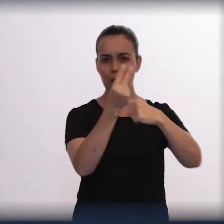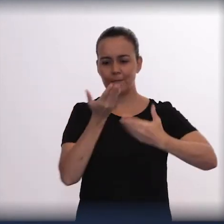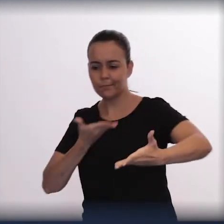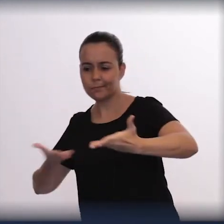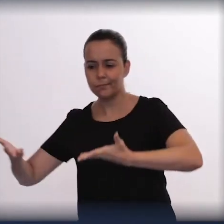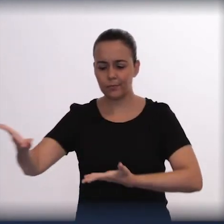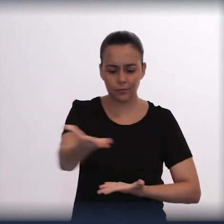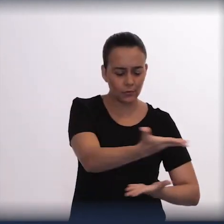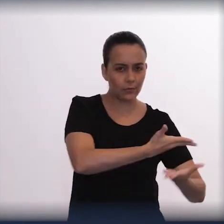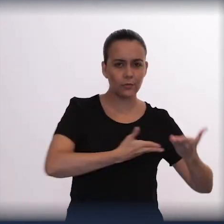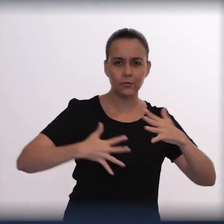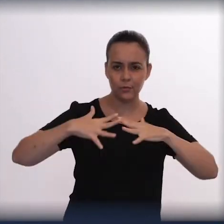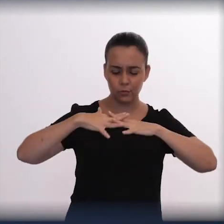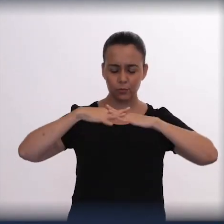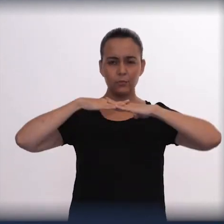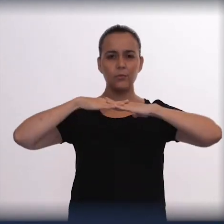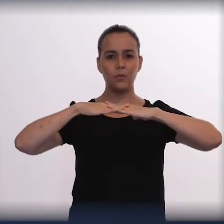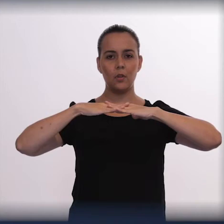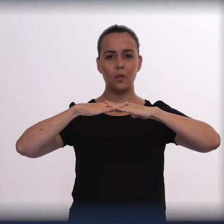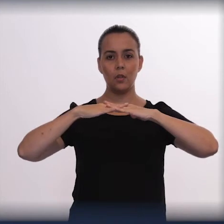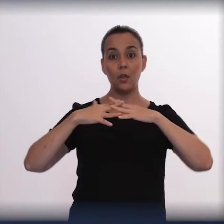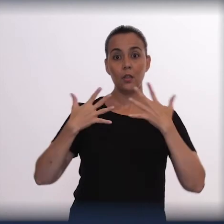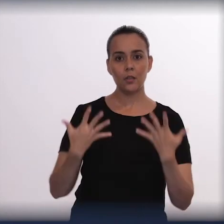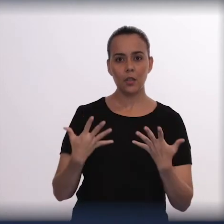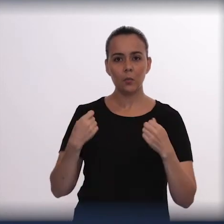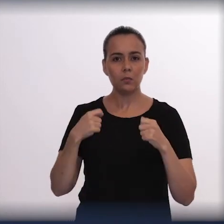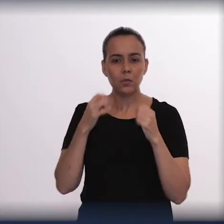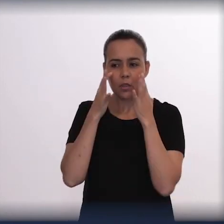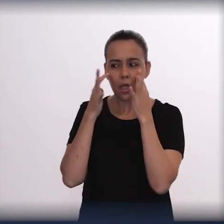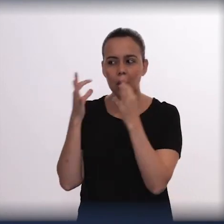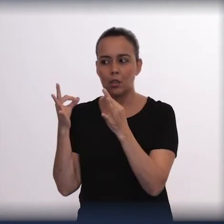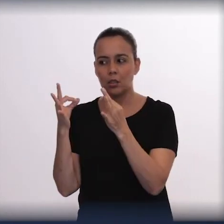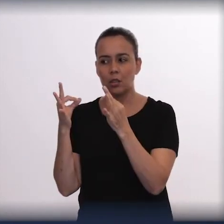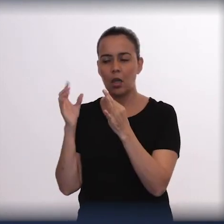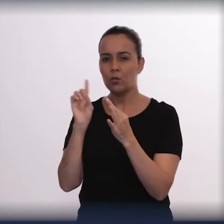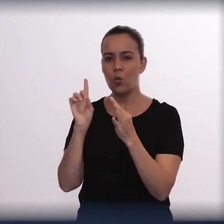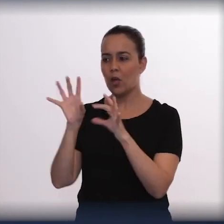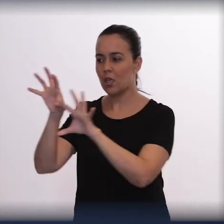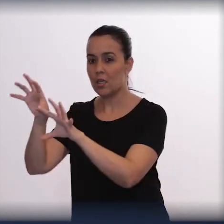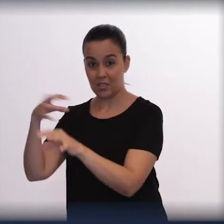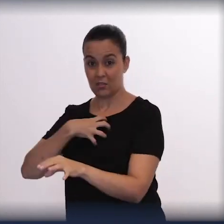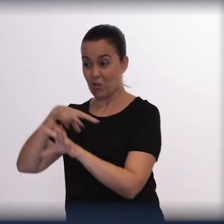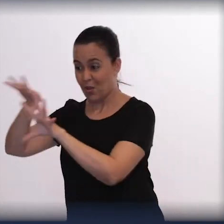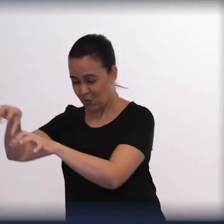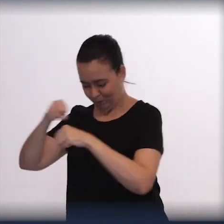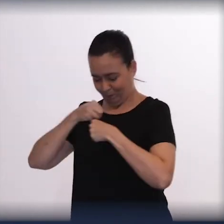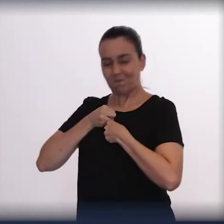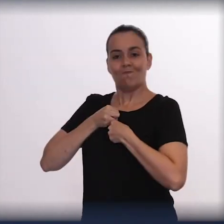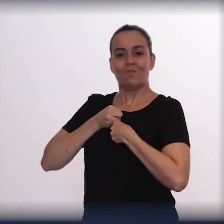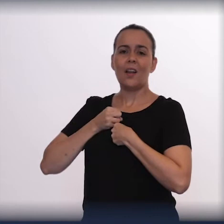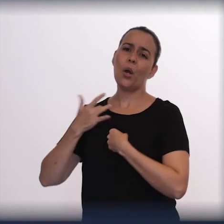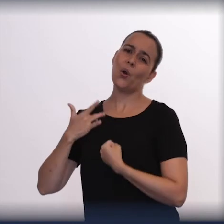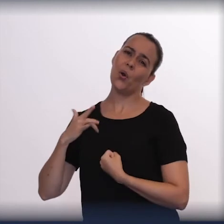que cumprir essa função para quem a escuta. Não é para a gente se alojar num sentimento de pena, que